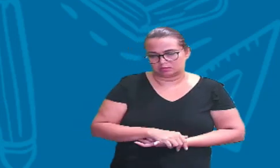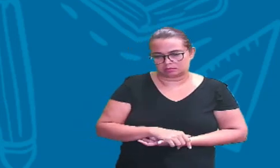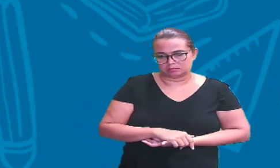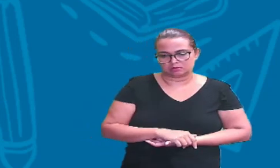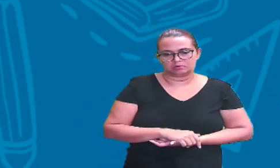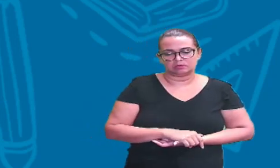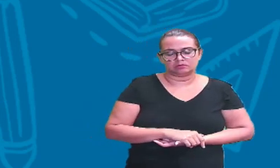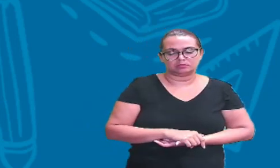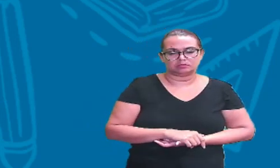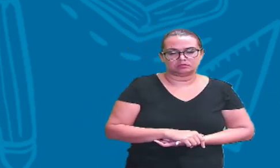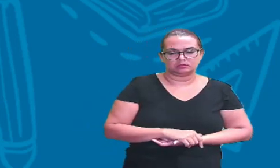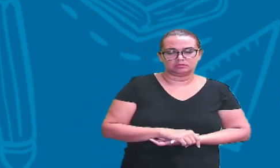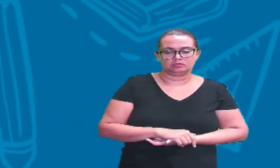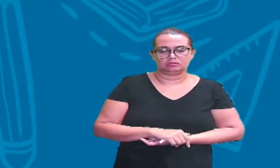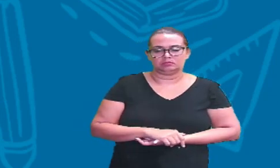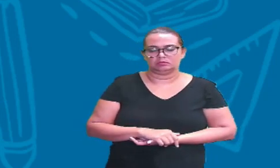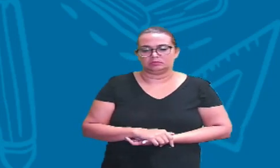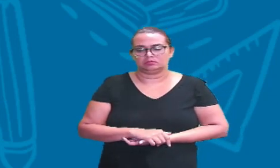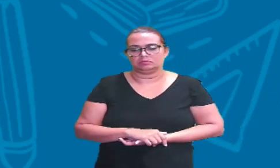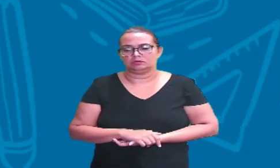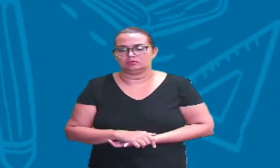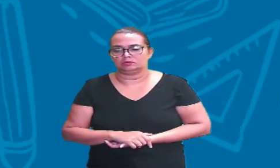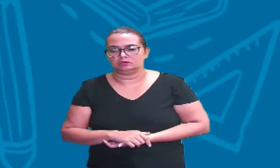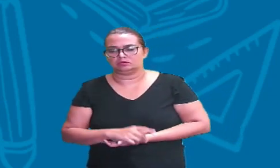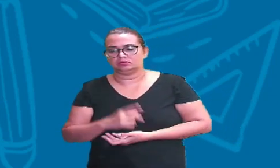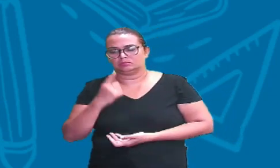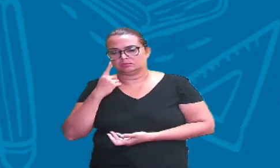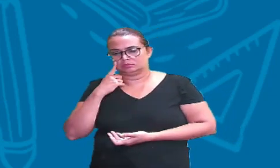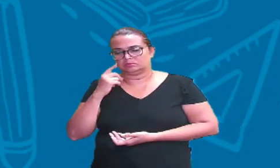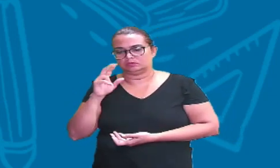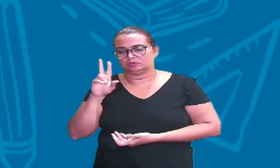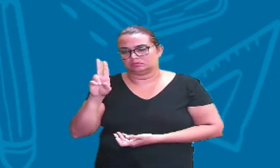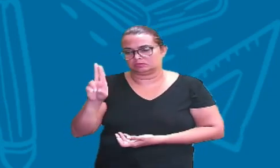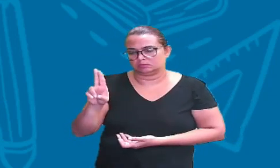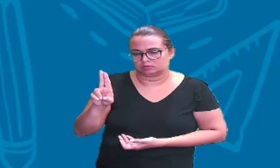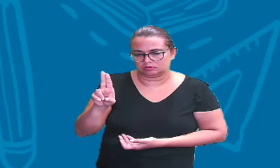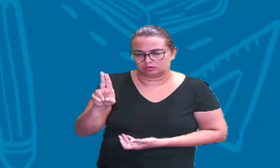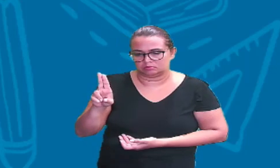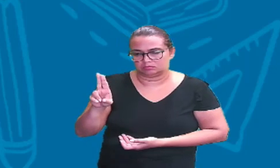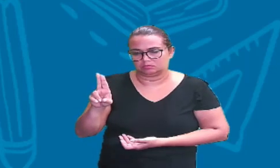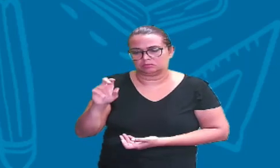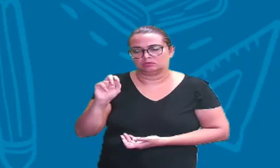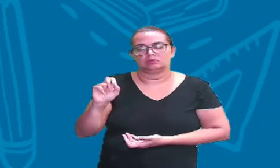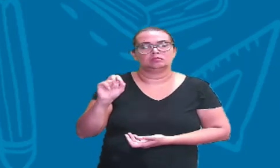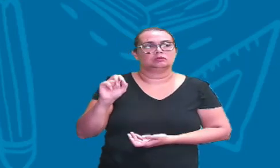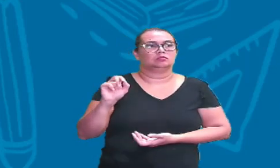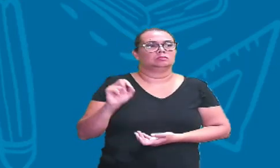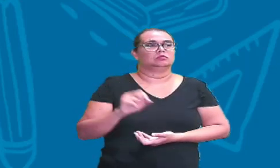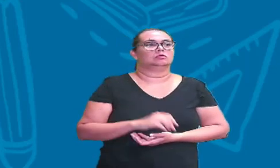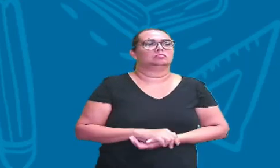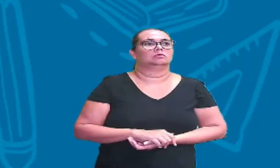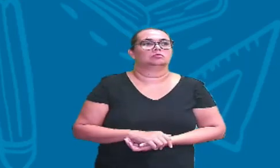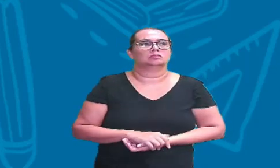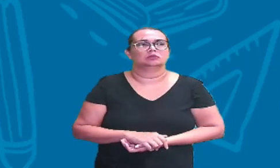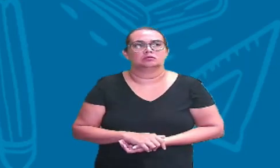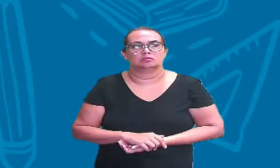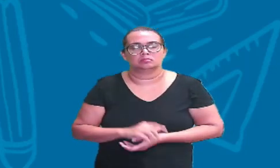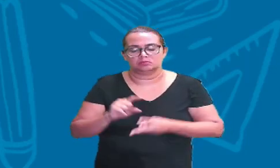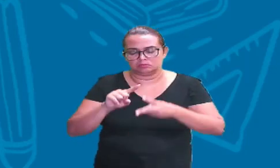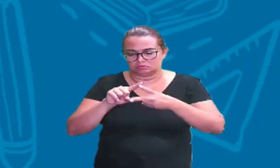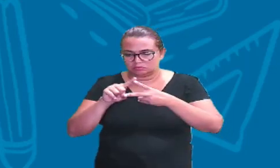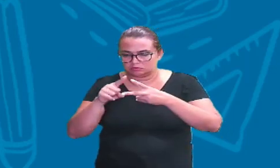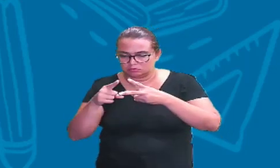professora disse? Olha aqui na retinha U. Olha na retinha U. Na retinha U, o